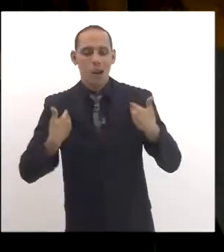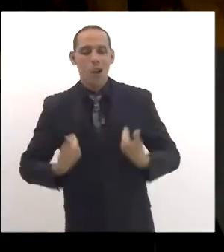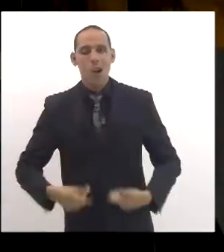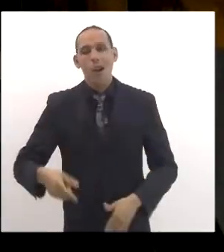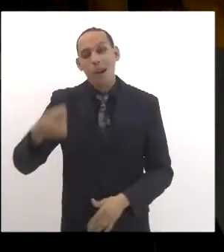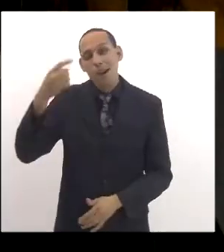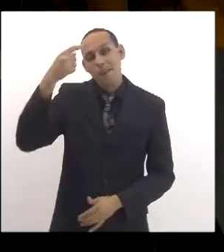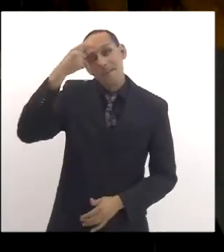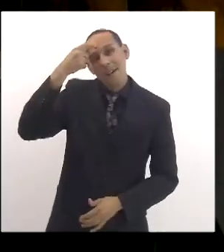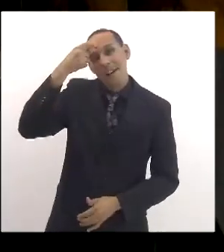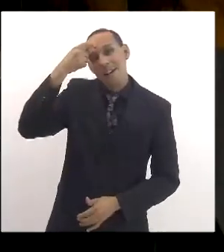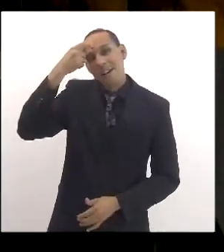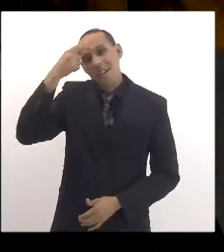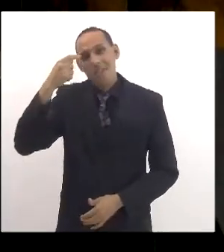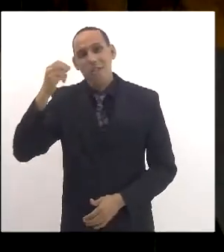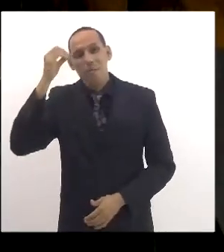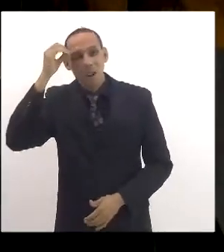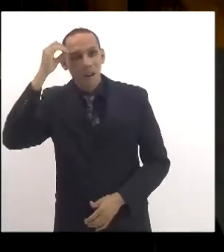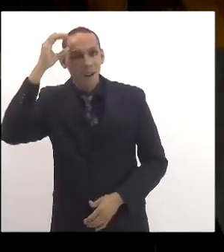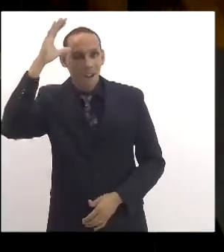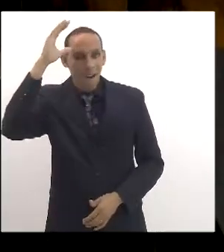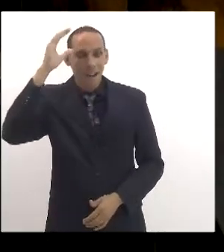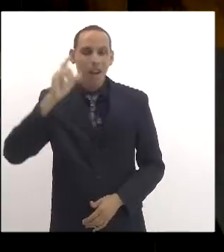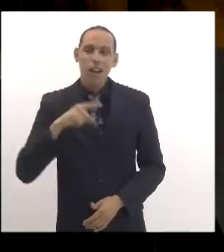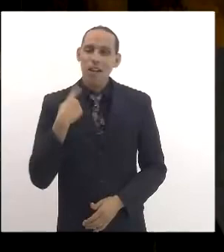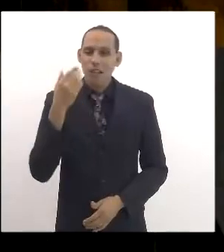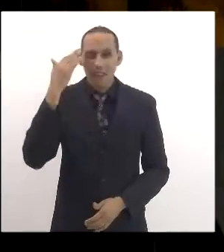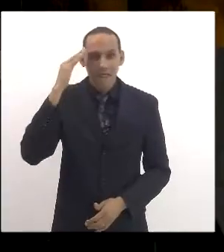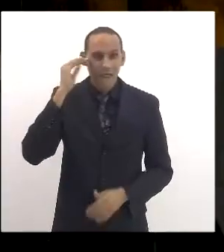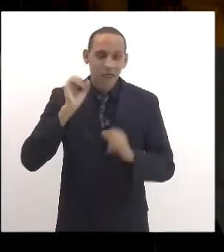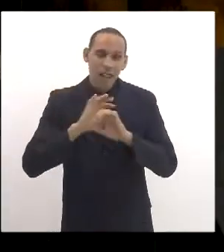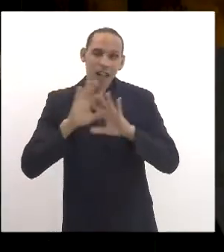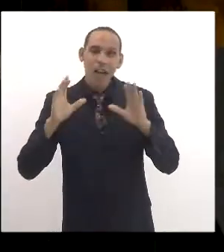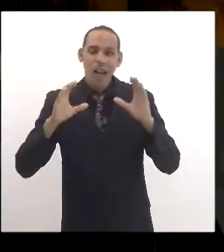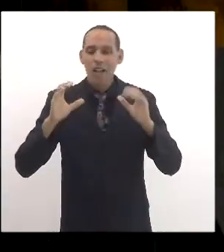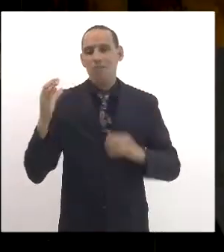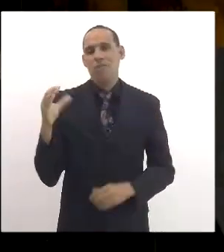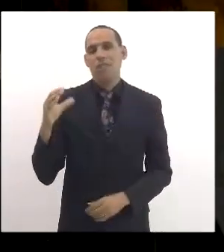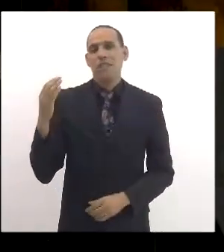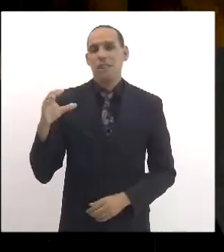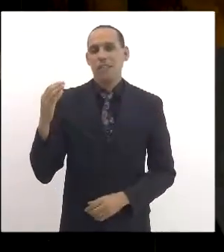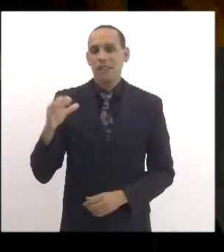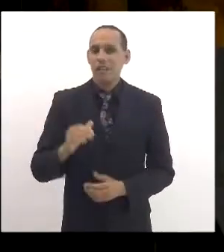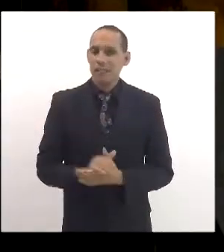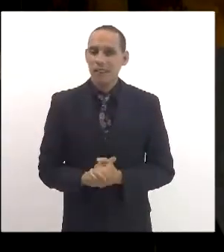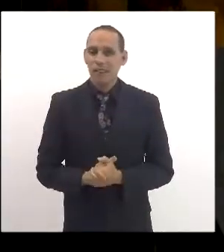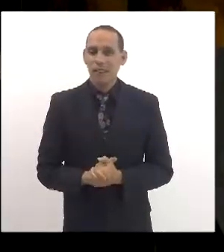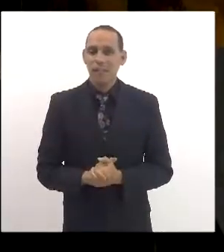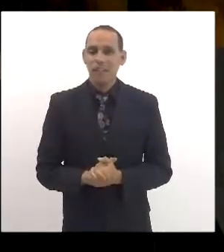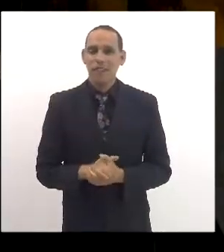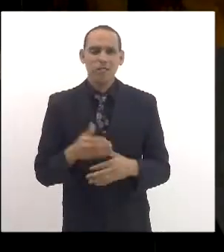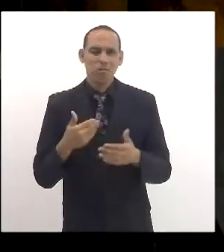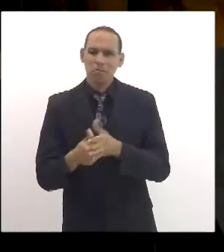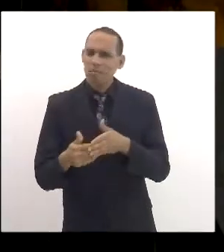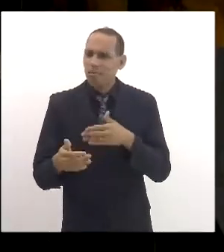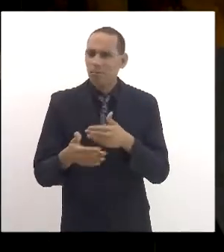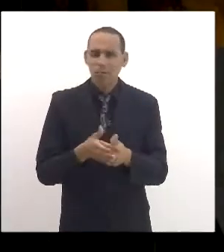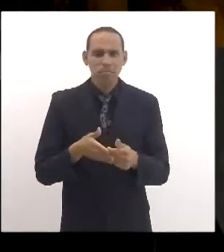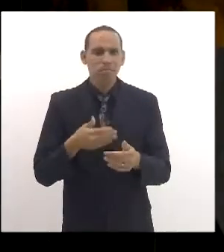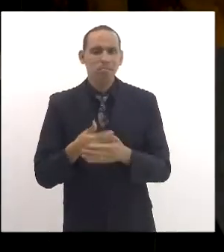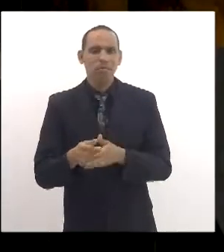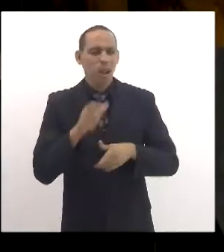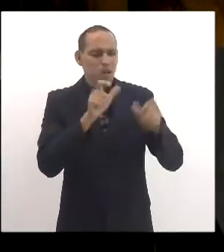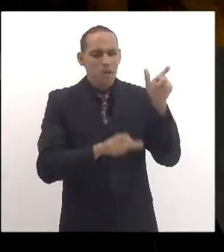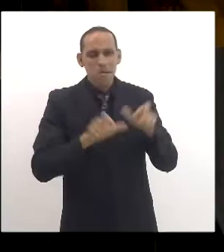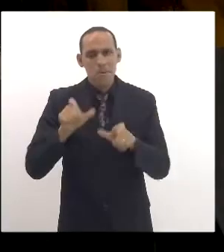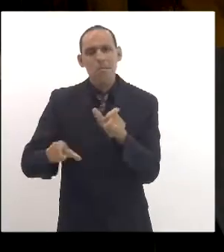mentes, com os vossos conhecimentos e o nosso entendimento científico comum. Quem quer que seja, onde quer que